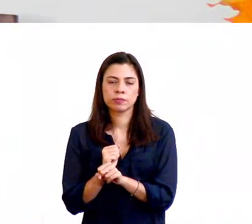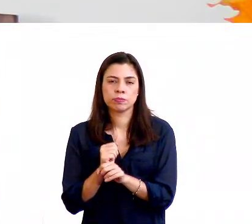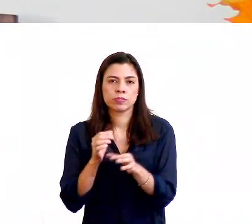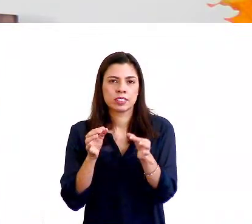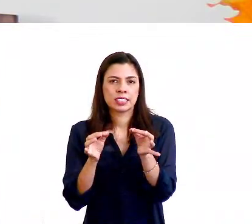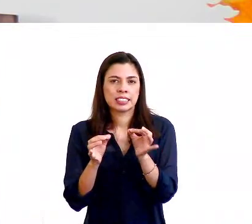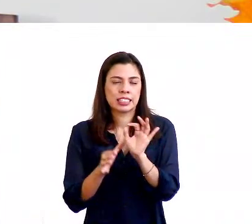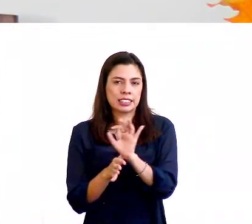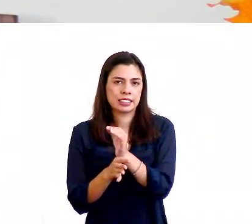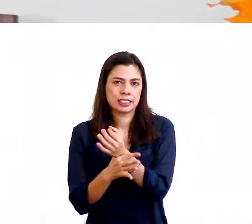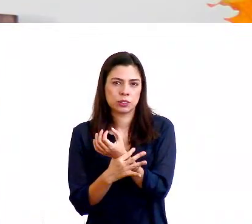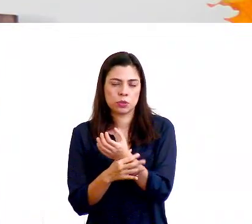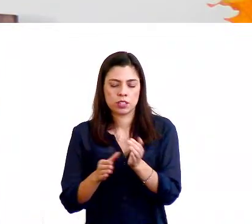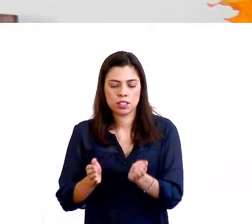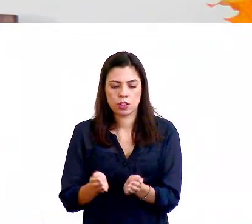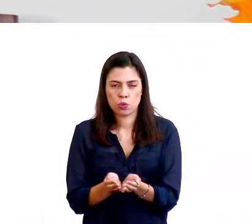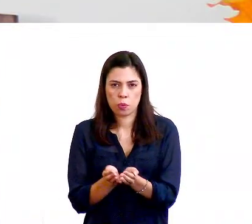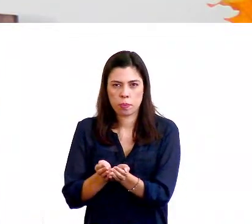segura e firme.